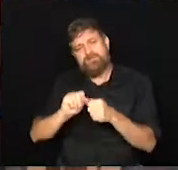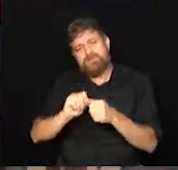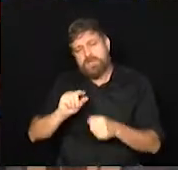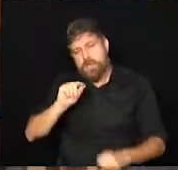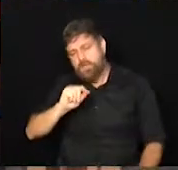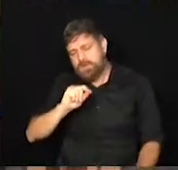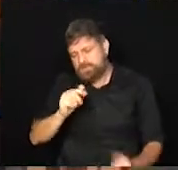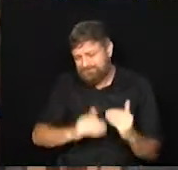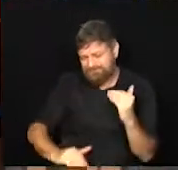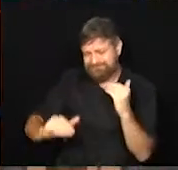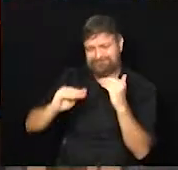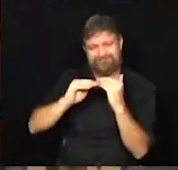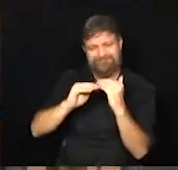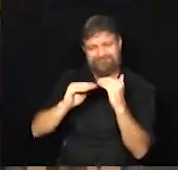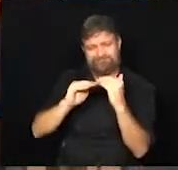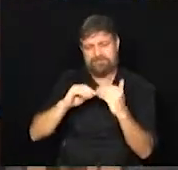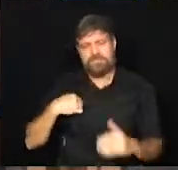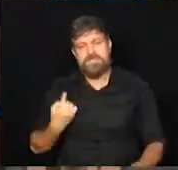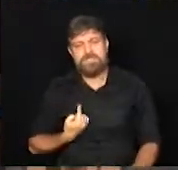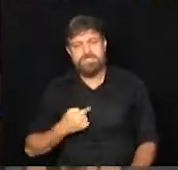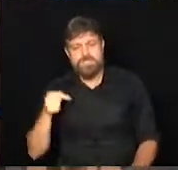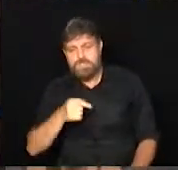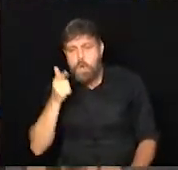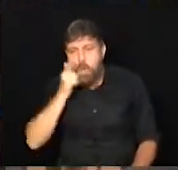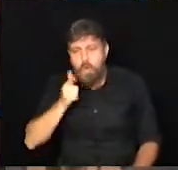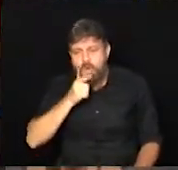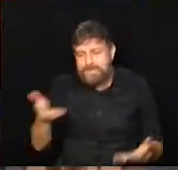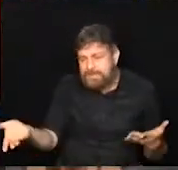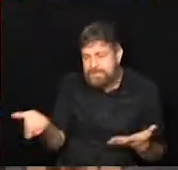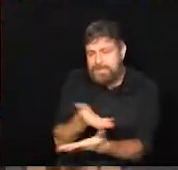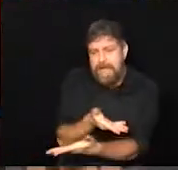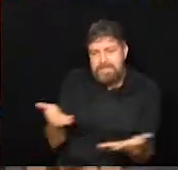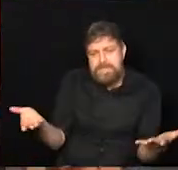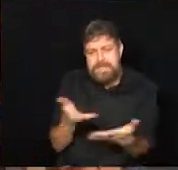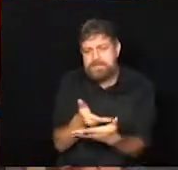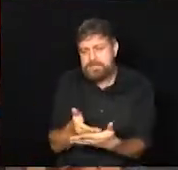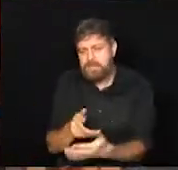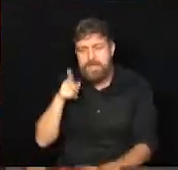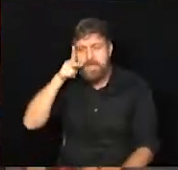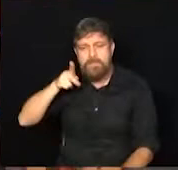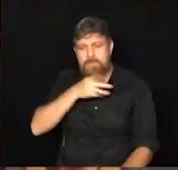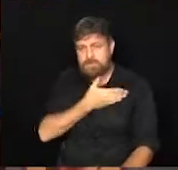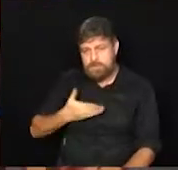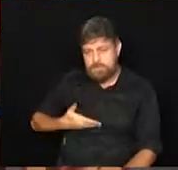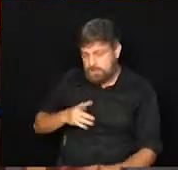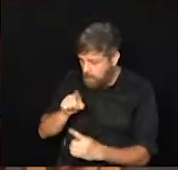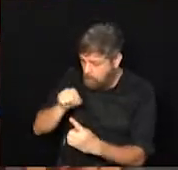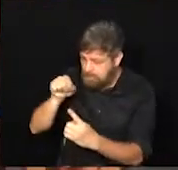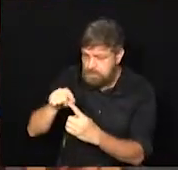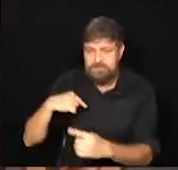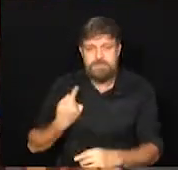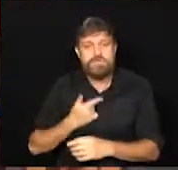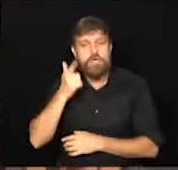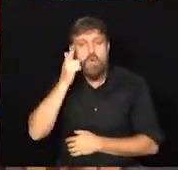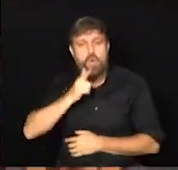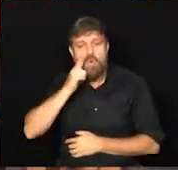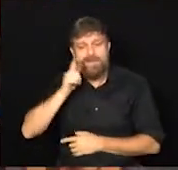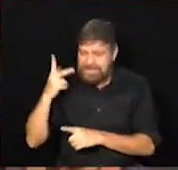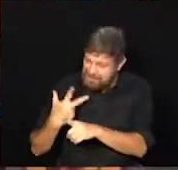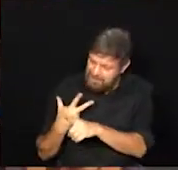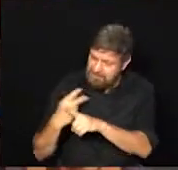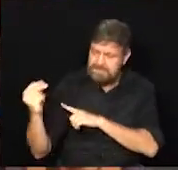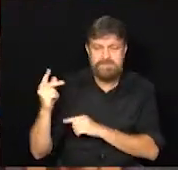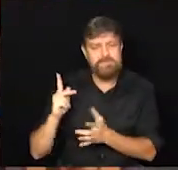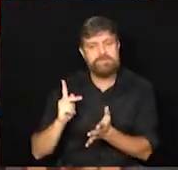esse cruzamento, como a gente fala, né, essa interseccionalidade das políticas, para que a gente possa vencer, de